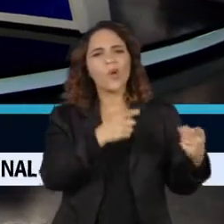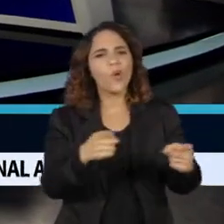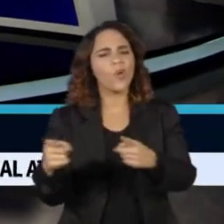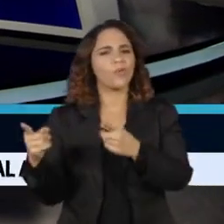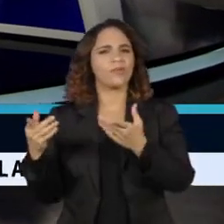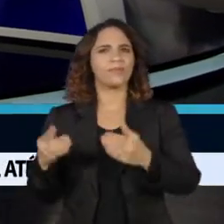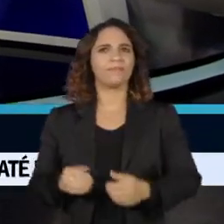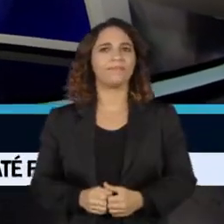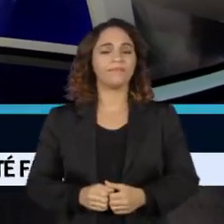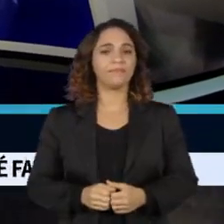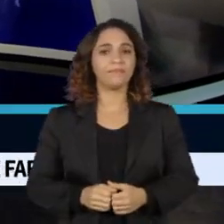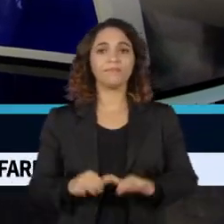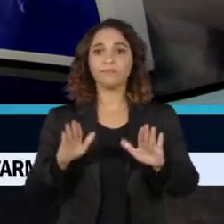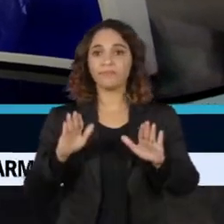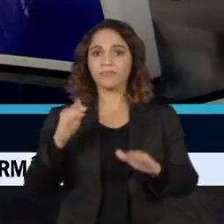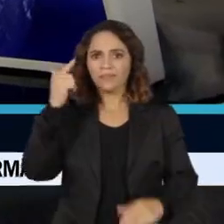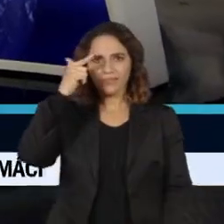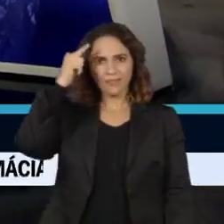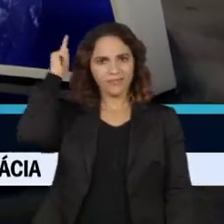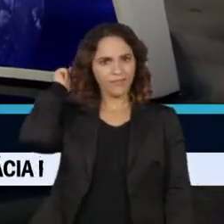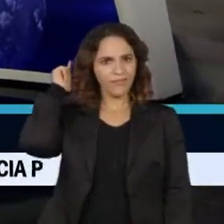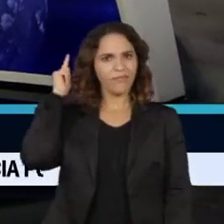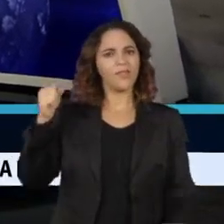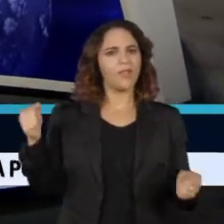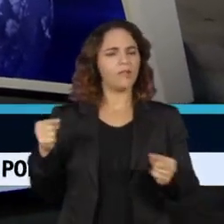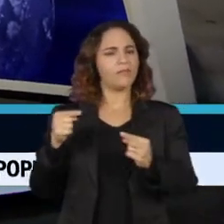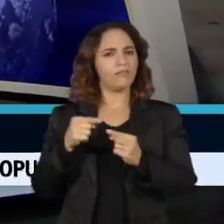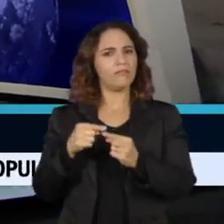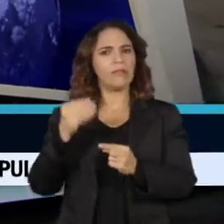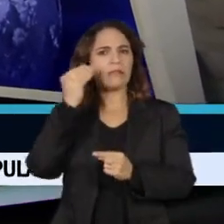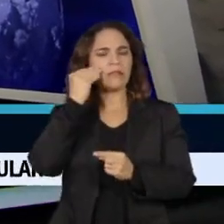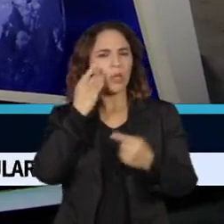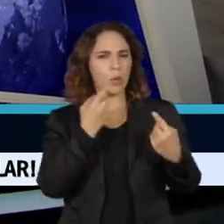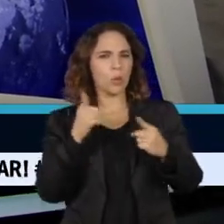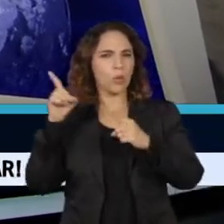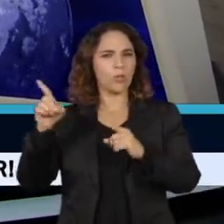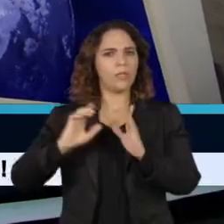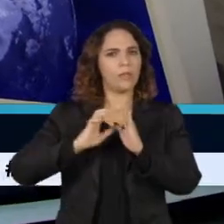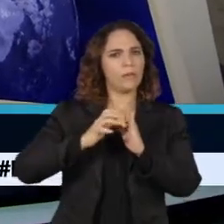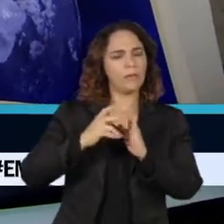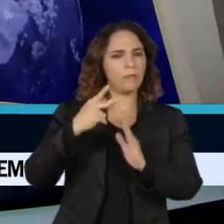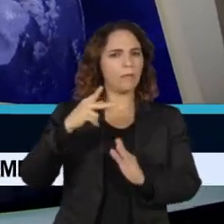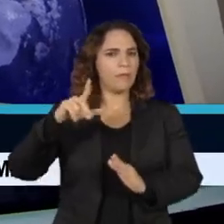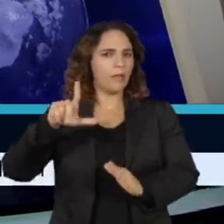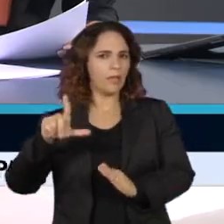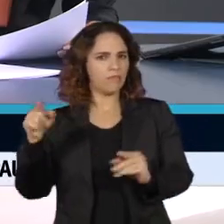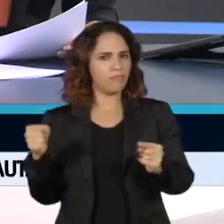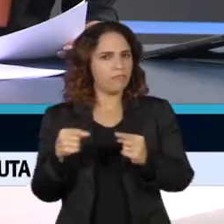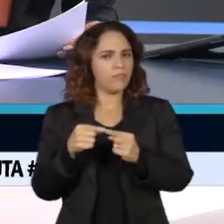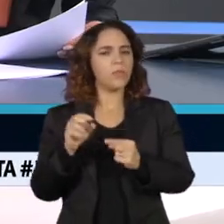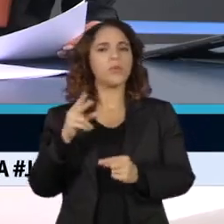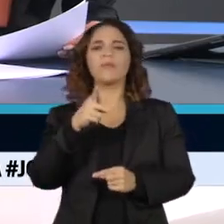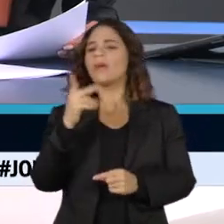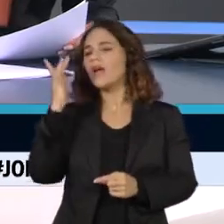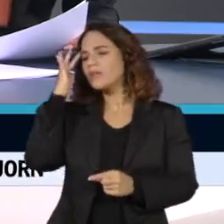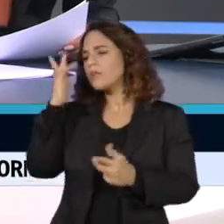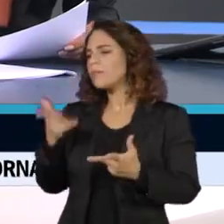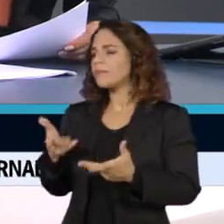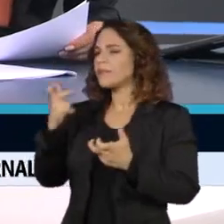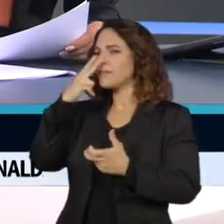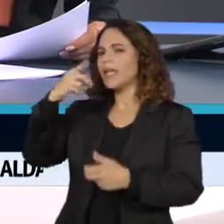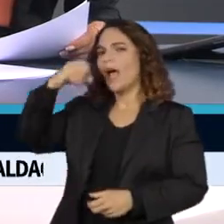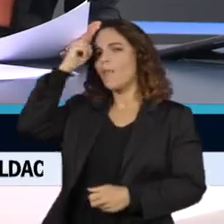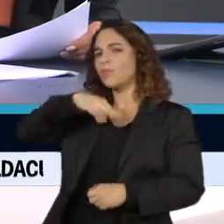Capaz, Alexandre de Moraes usou o tom adequado à tentativa do PL de questionar as eleições ou você enxerga isso como um abuso